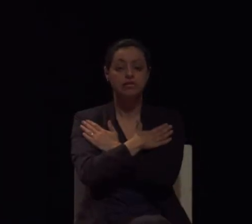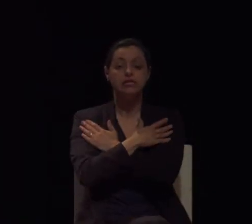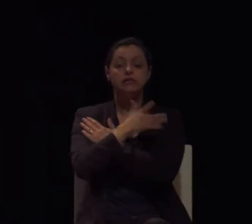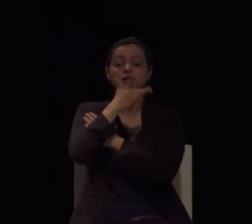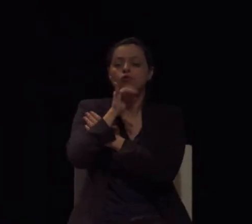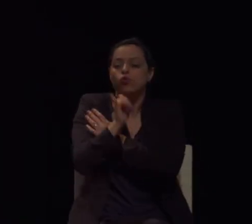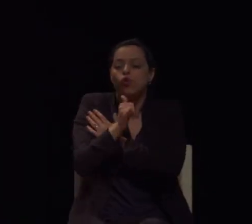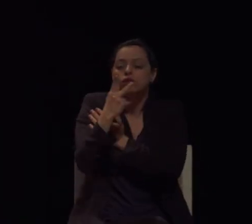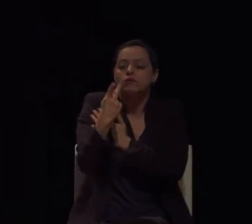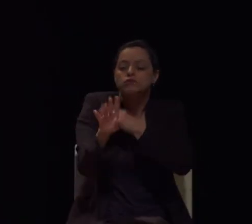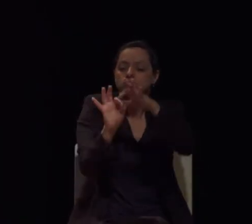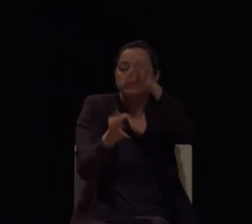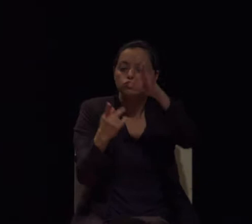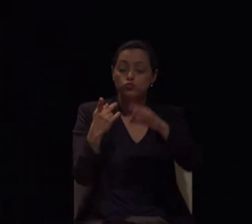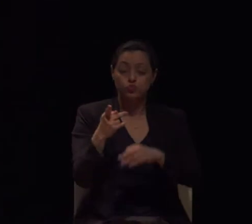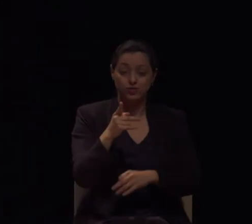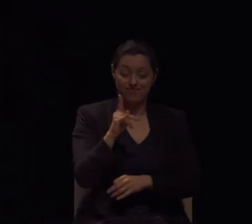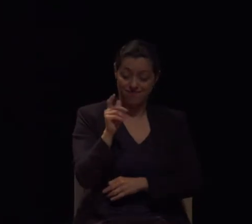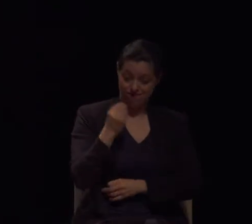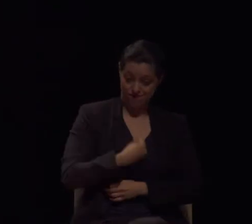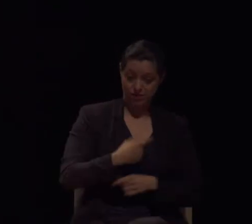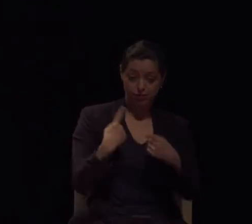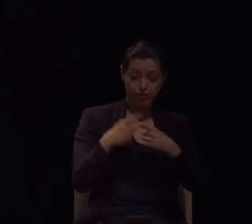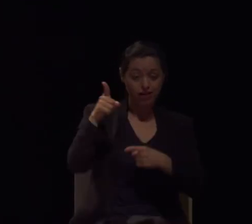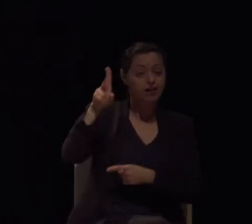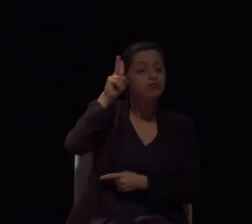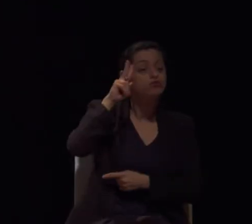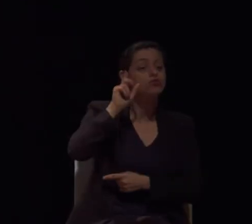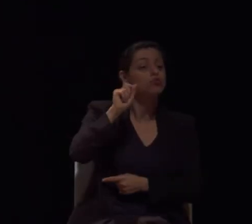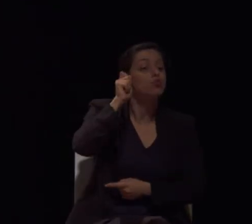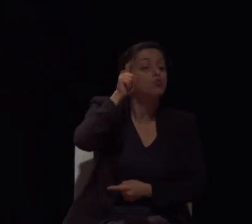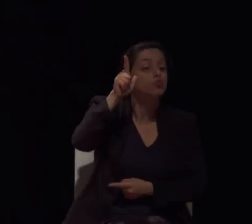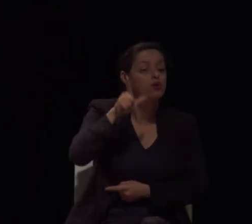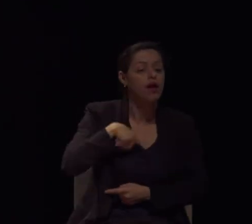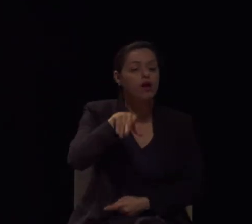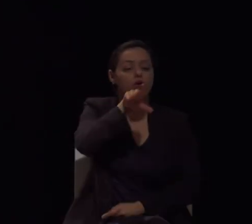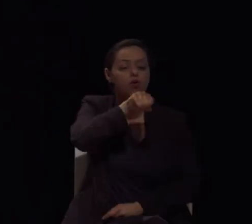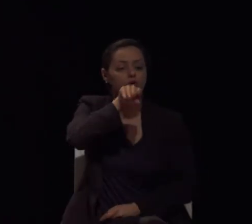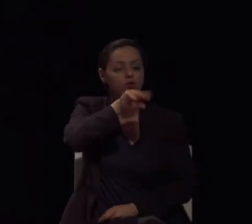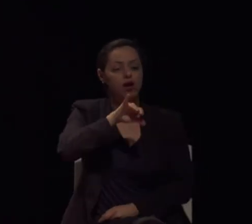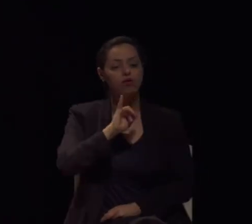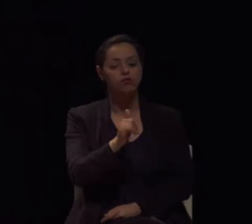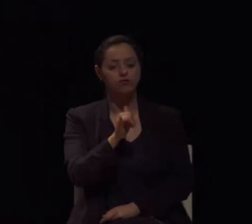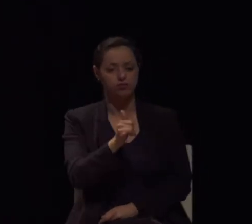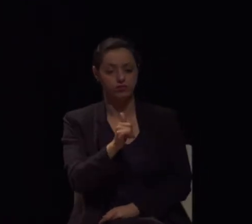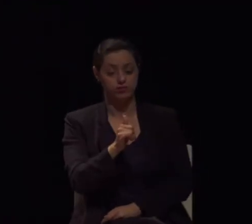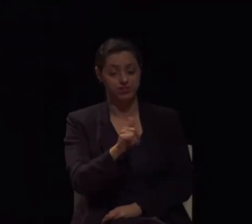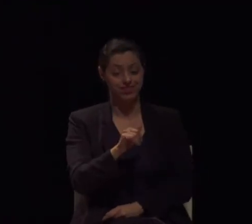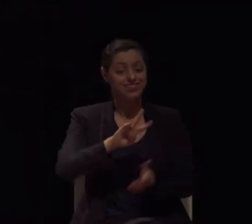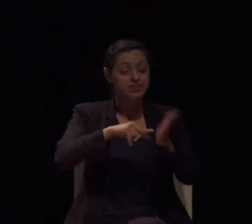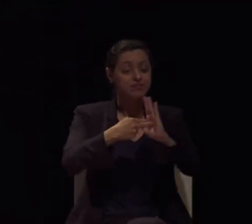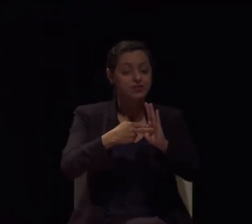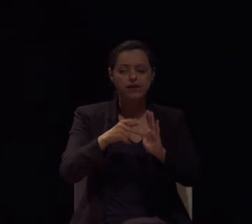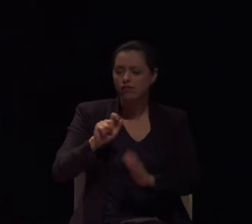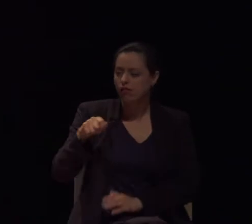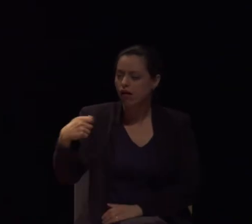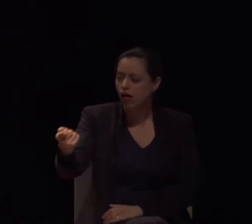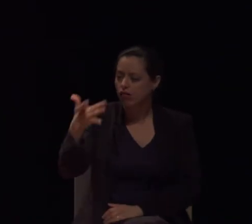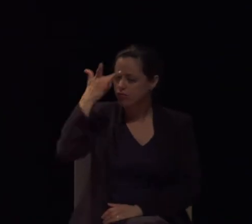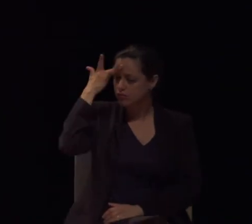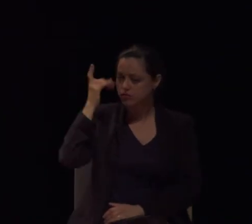pra oralidade é que cada pessoa é única e ela tem